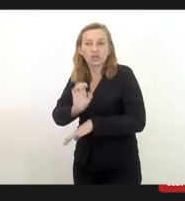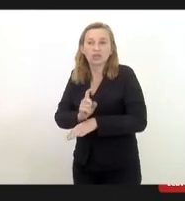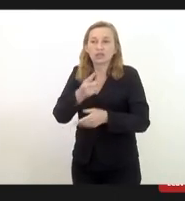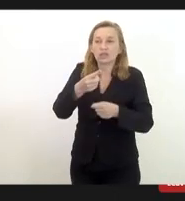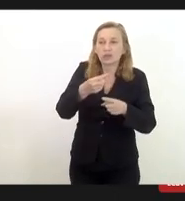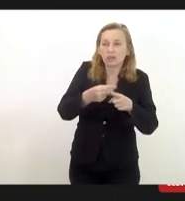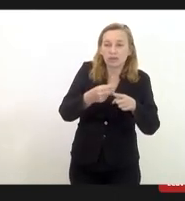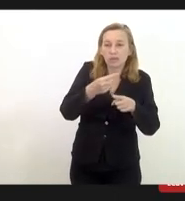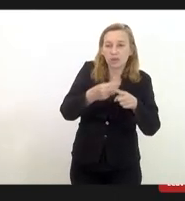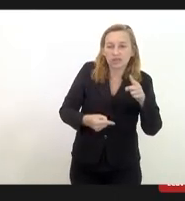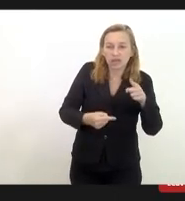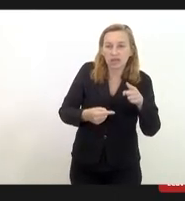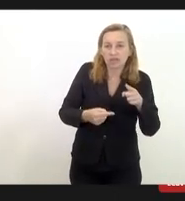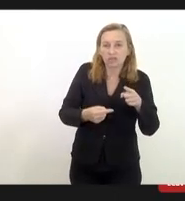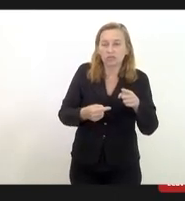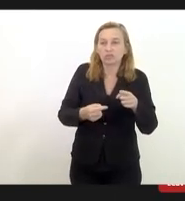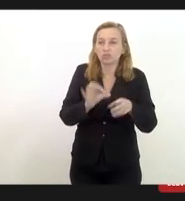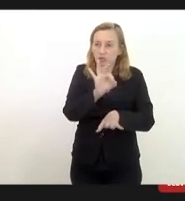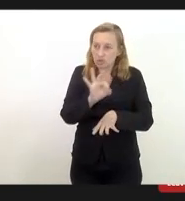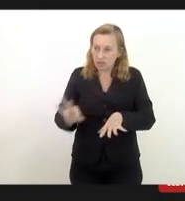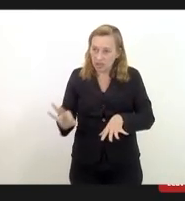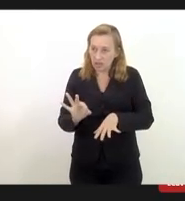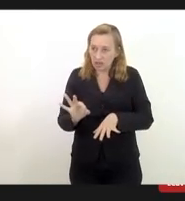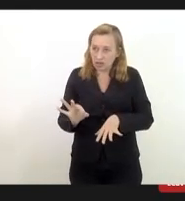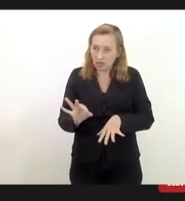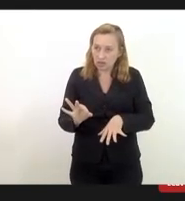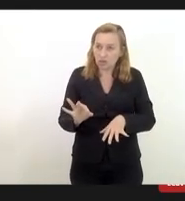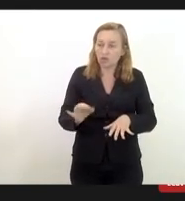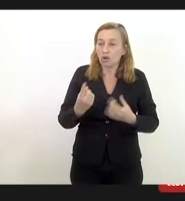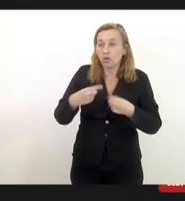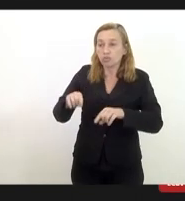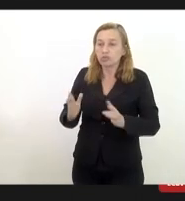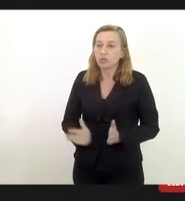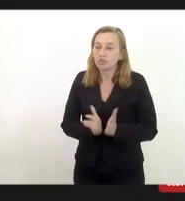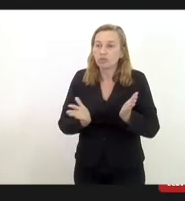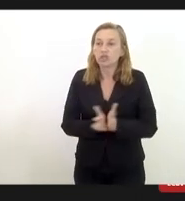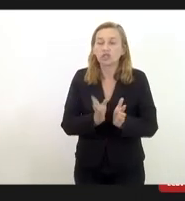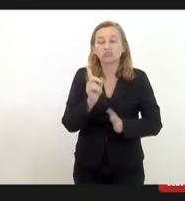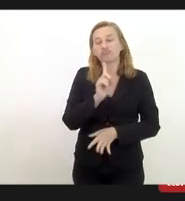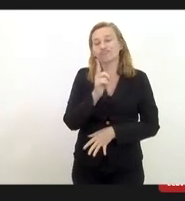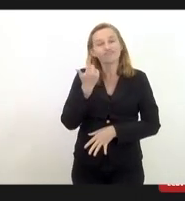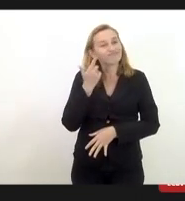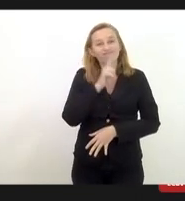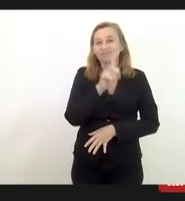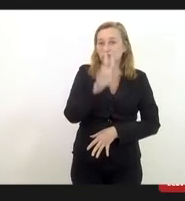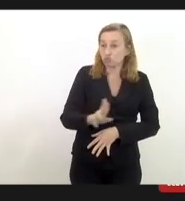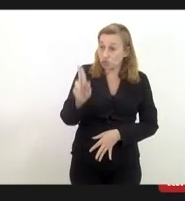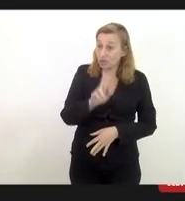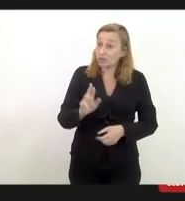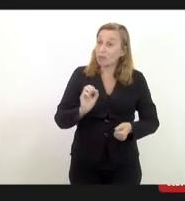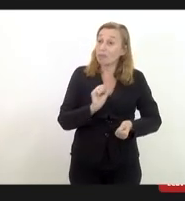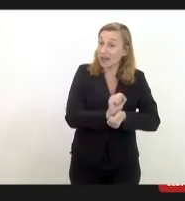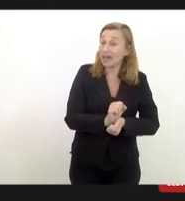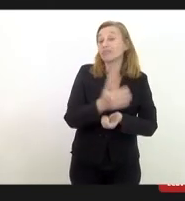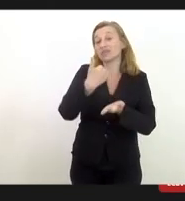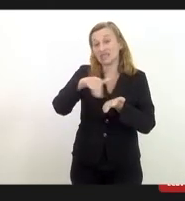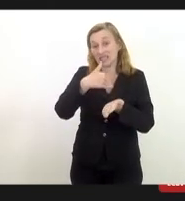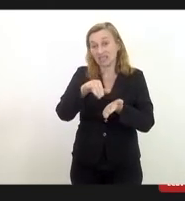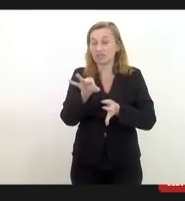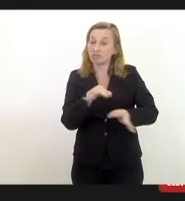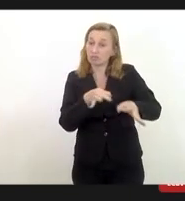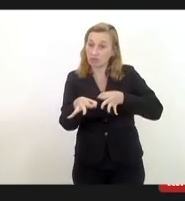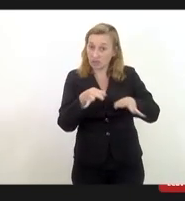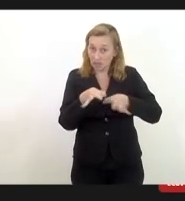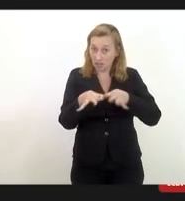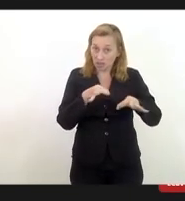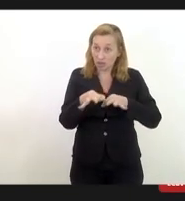0,5% do Fundo Estadual do Combate à Pobreza, que a gente não conseguiu utilizar, né, porque foi contingenciado pela Secretaria de